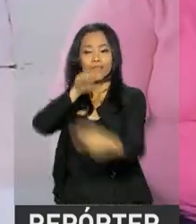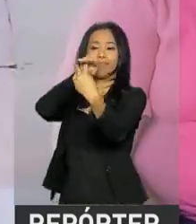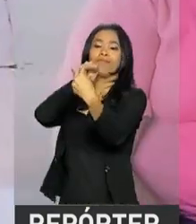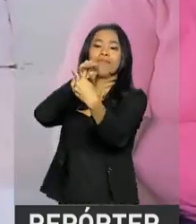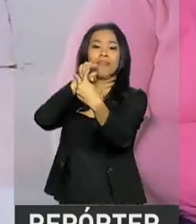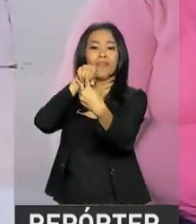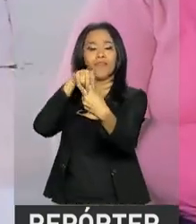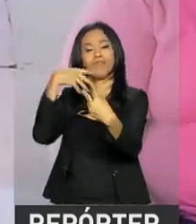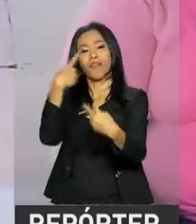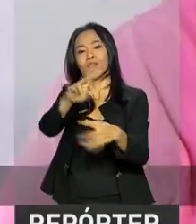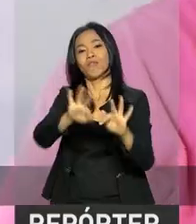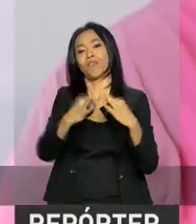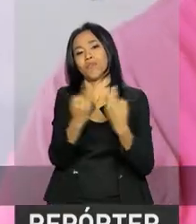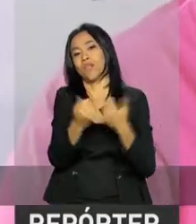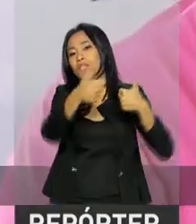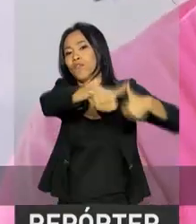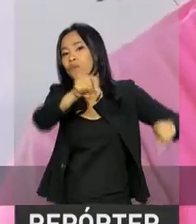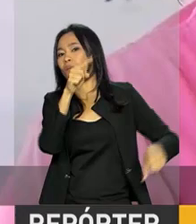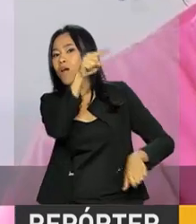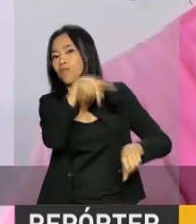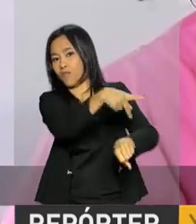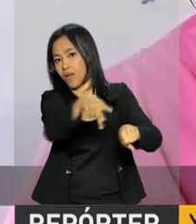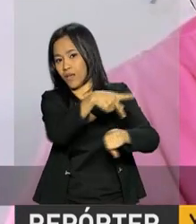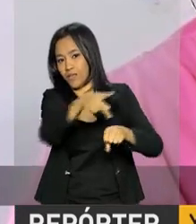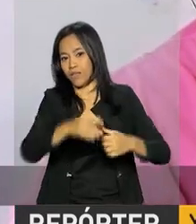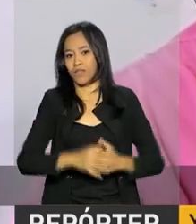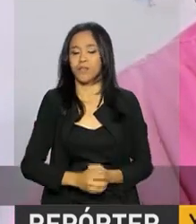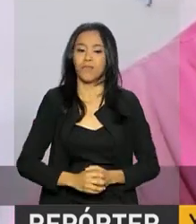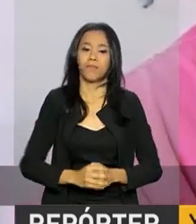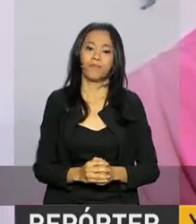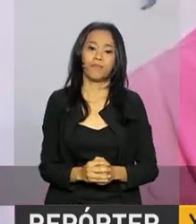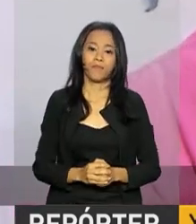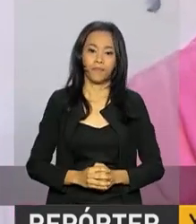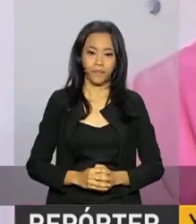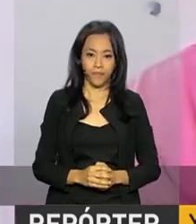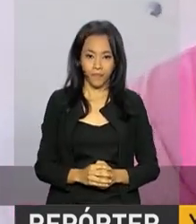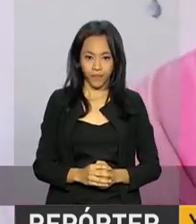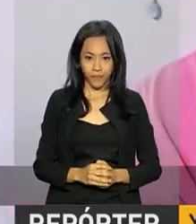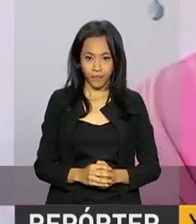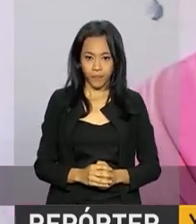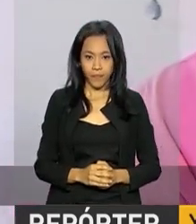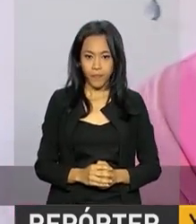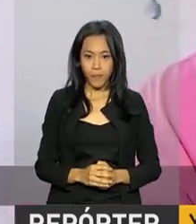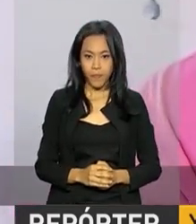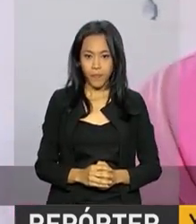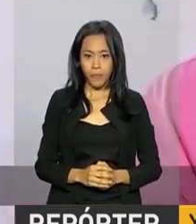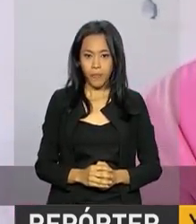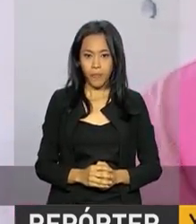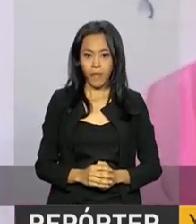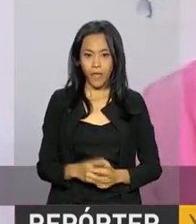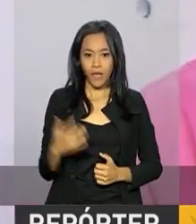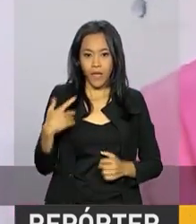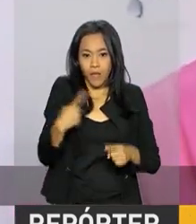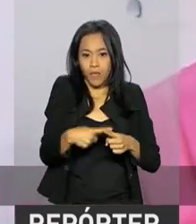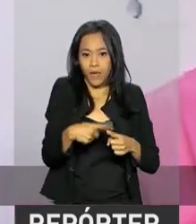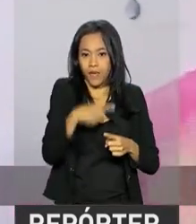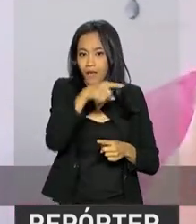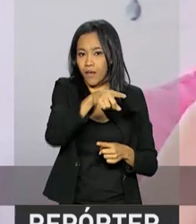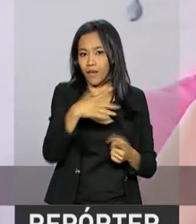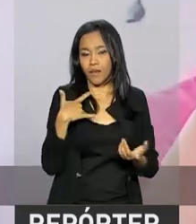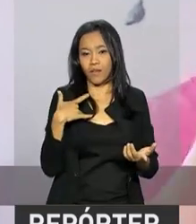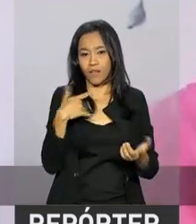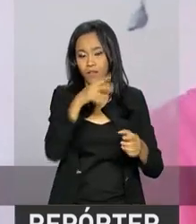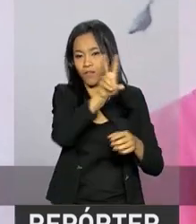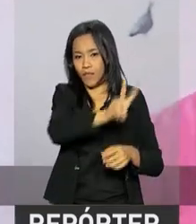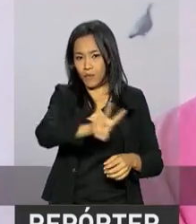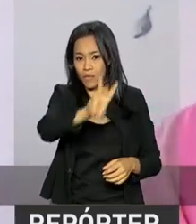que deixou no país natal. Eu nunca me planteei deixar Venezuela, porque Venezuela é o máximo.